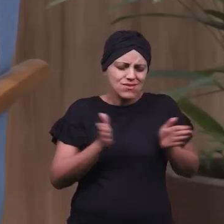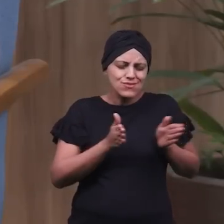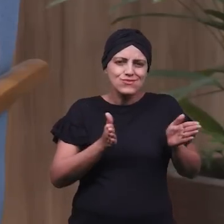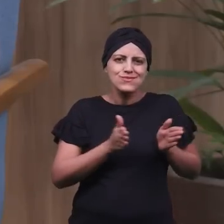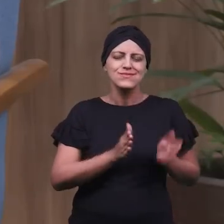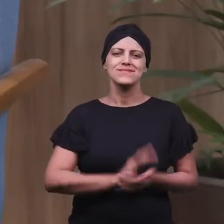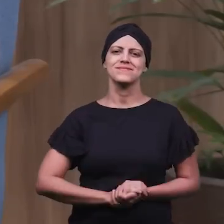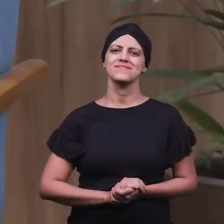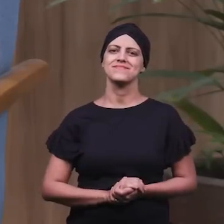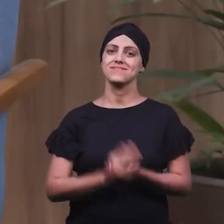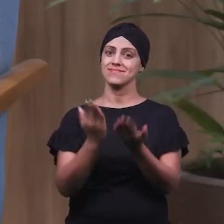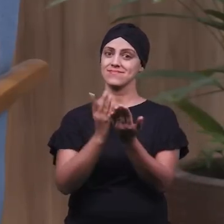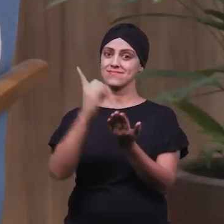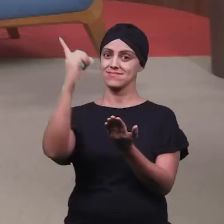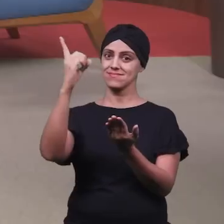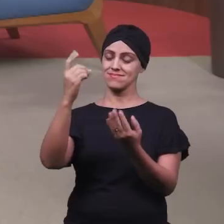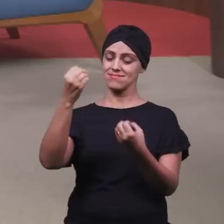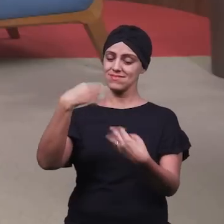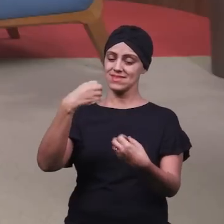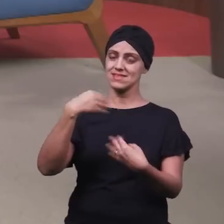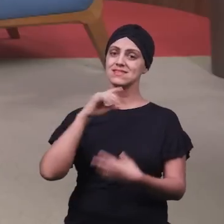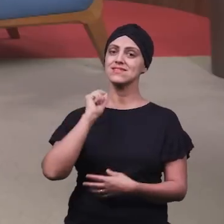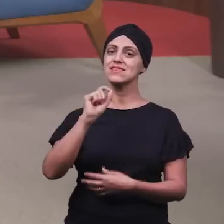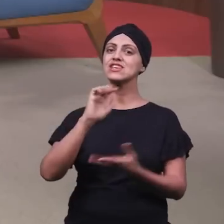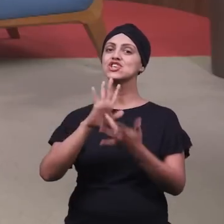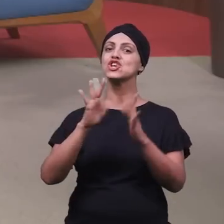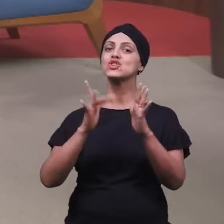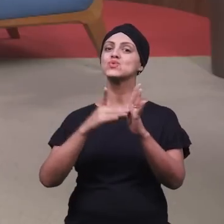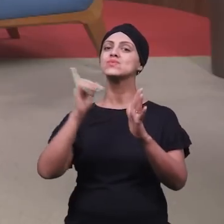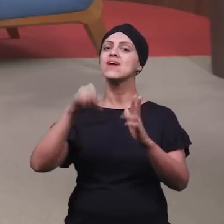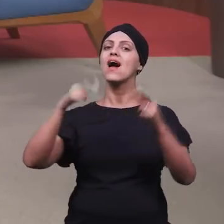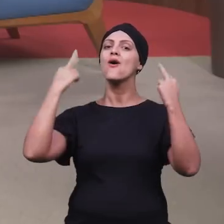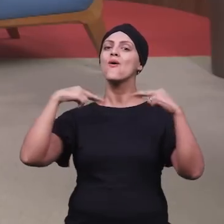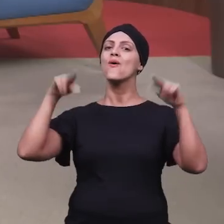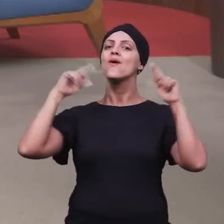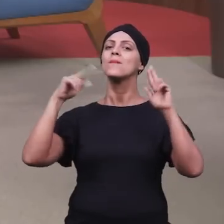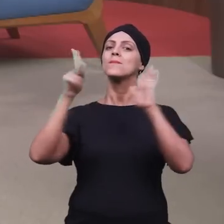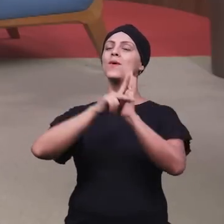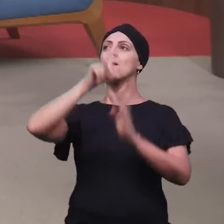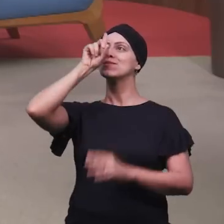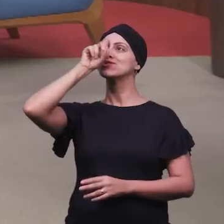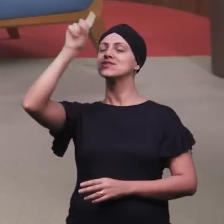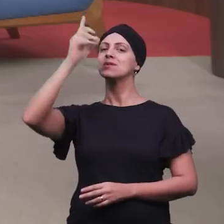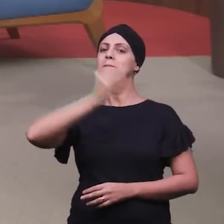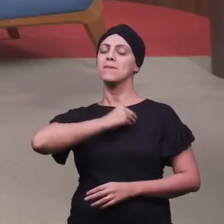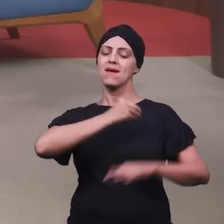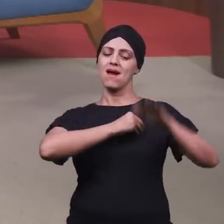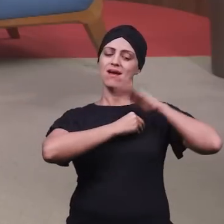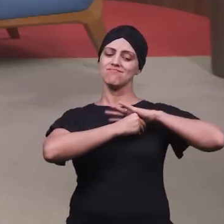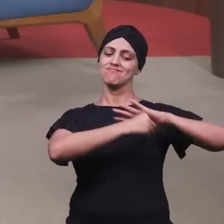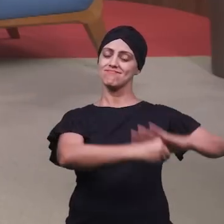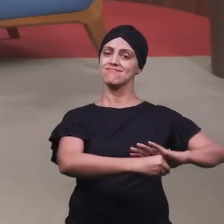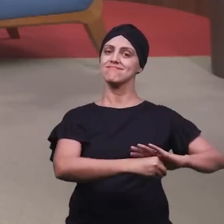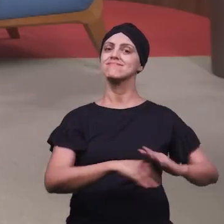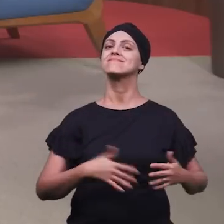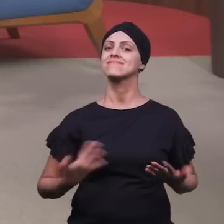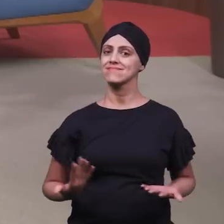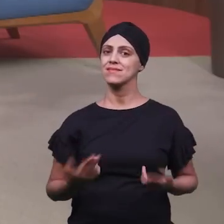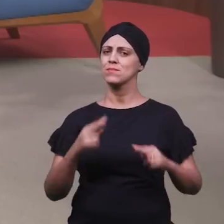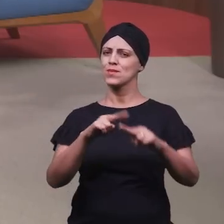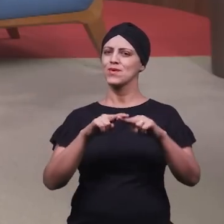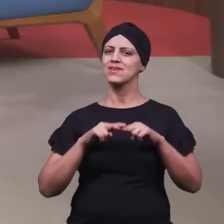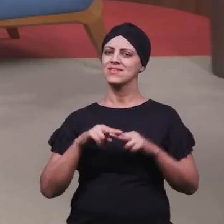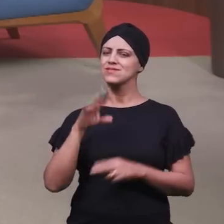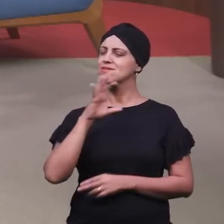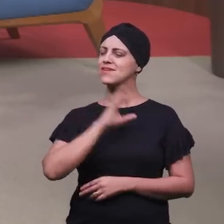esses cordeirinhos. A Bíblia nos ensina que o Senhor Jesus é o Cordeiro de Deus, que tira o pecado do